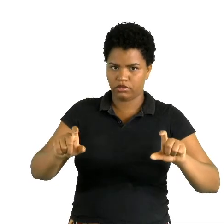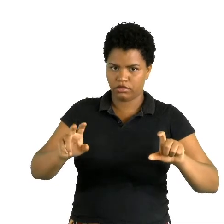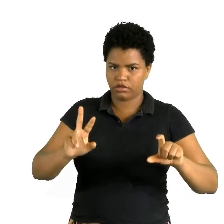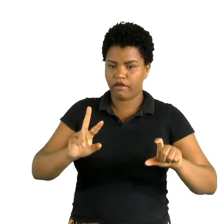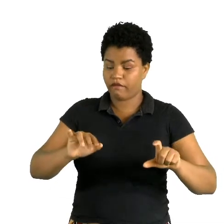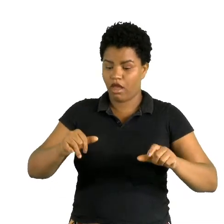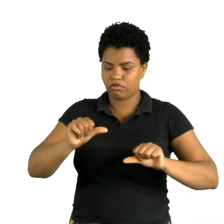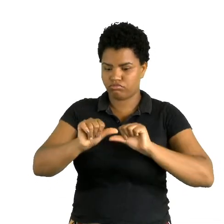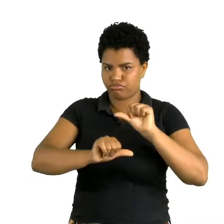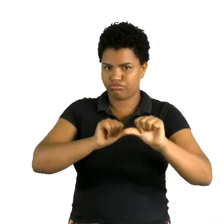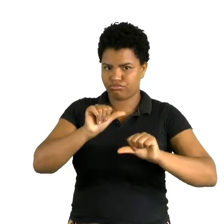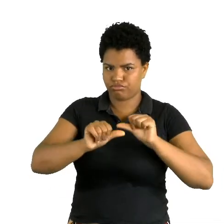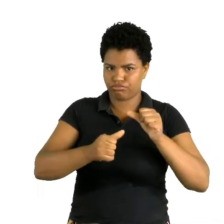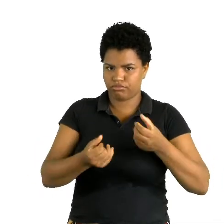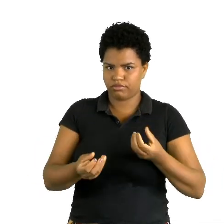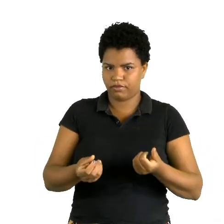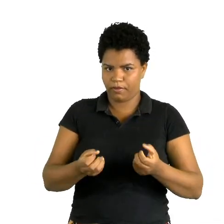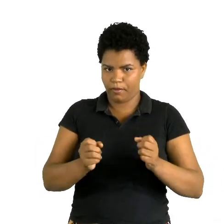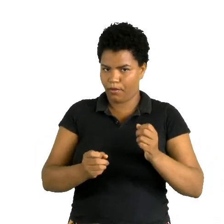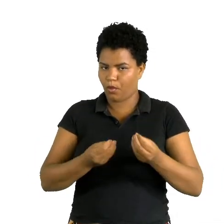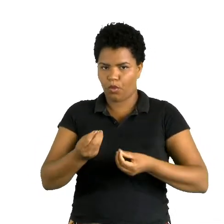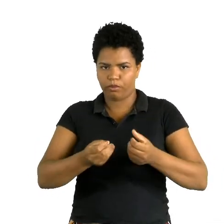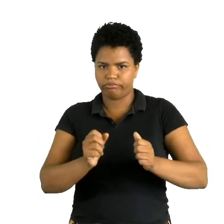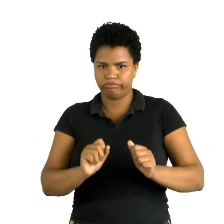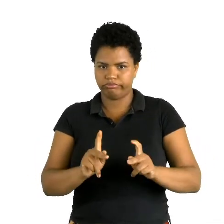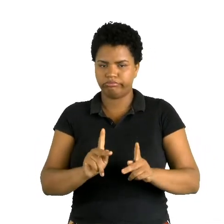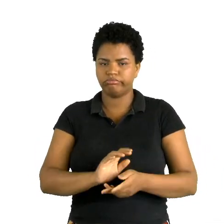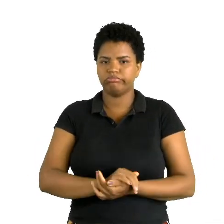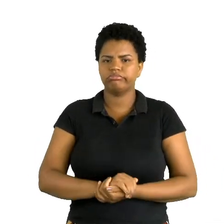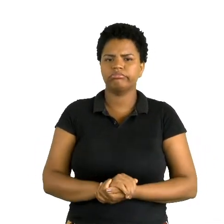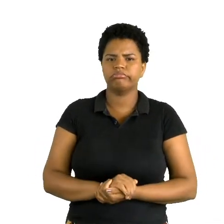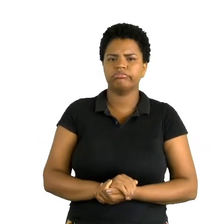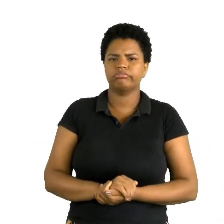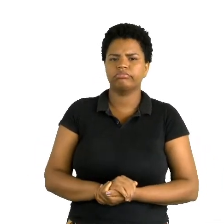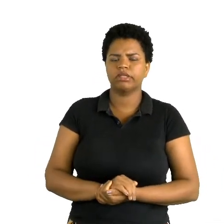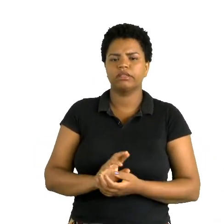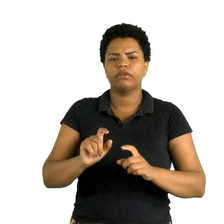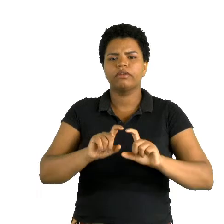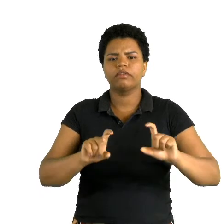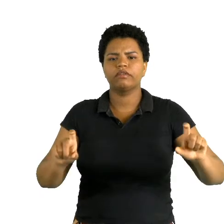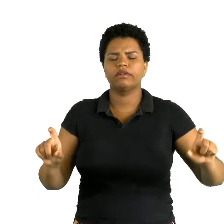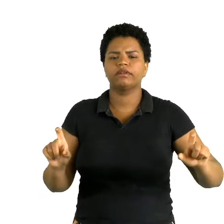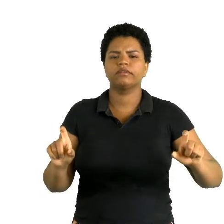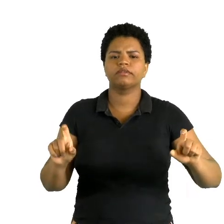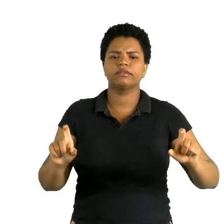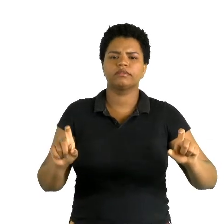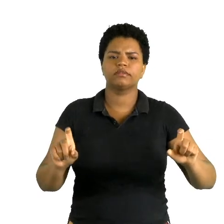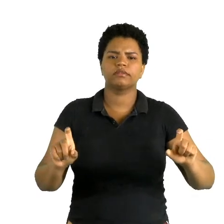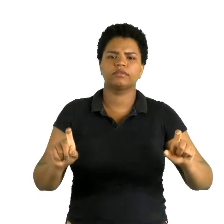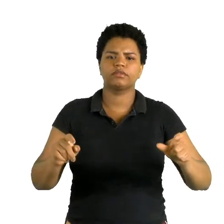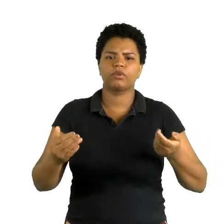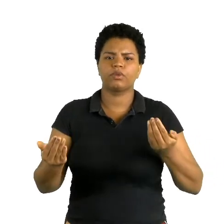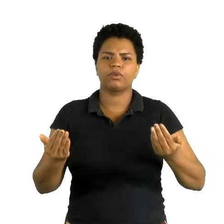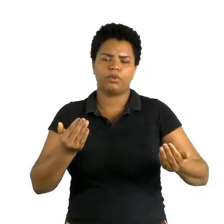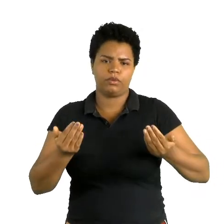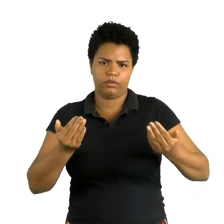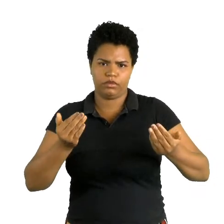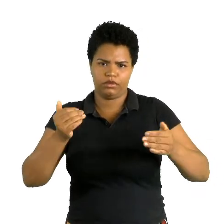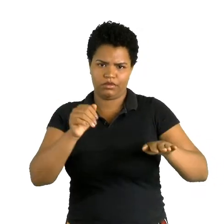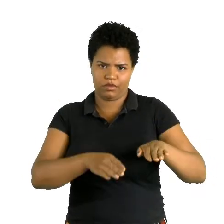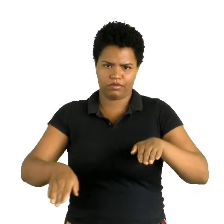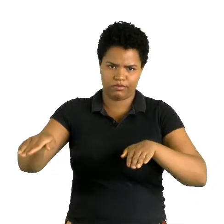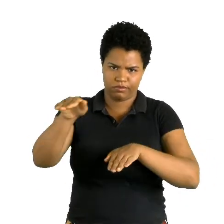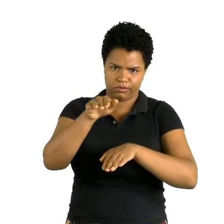vai se transformar, ok? Aí então, colocando essa frase na forma comparativa de superioridade,